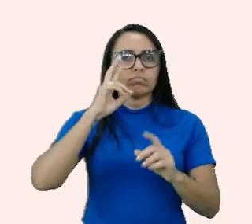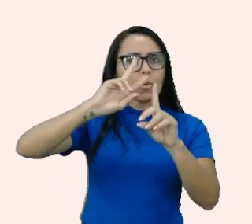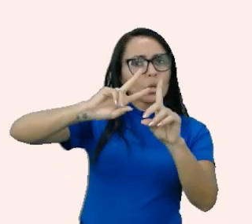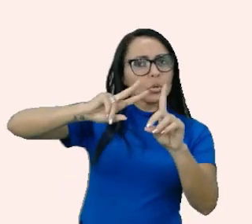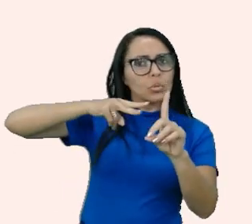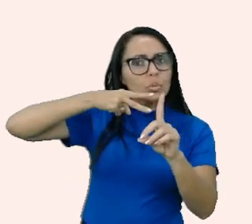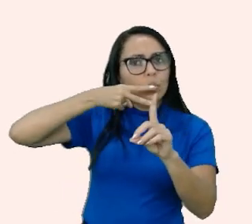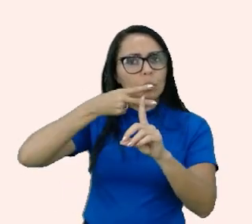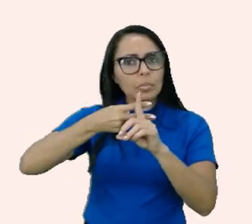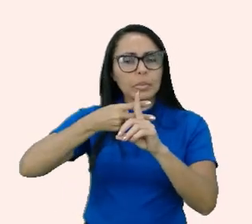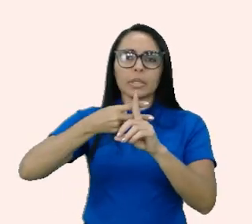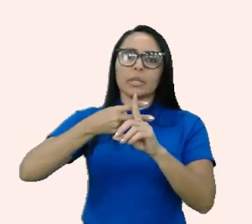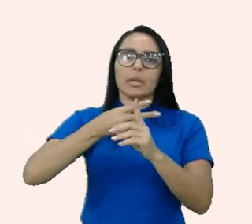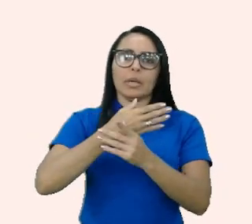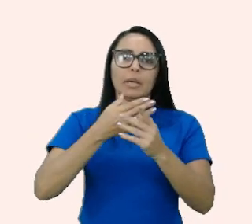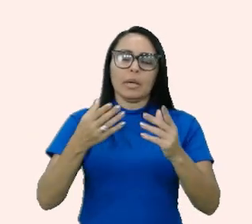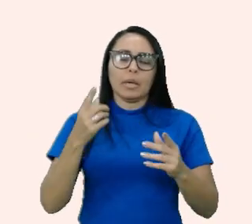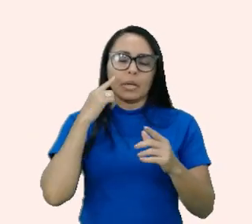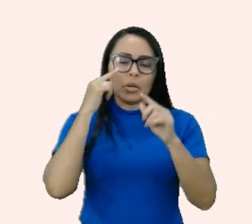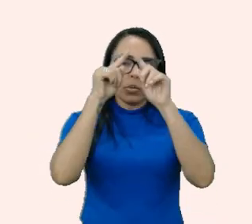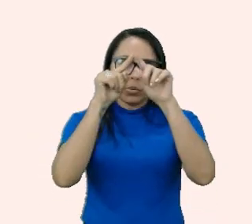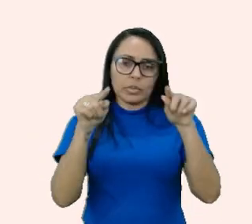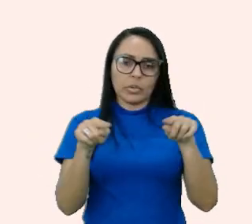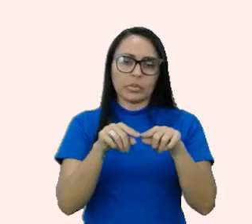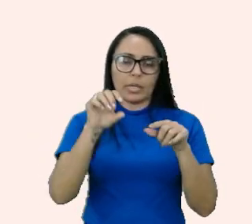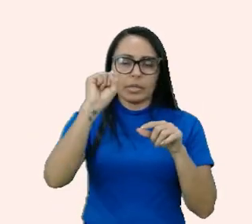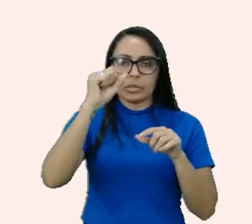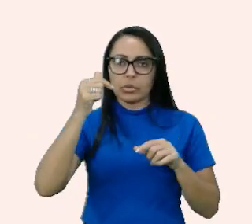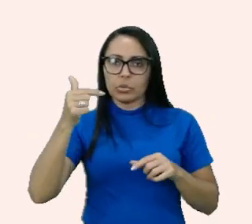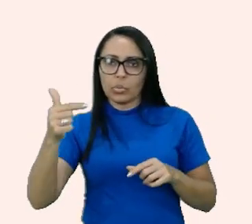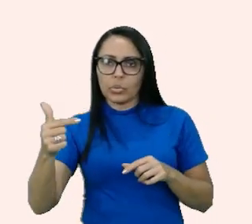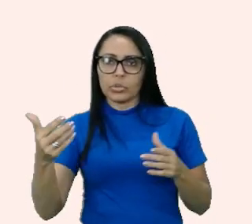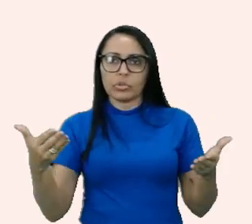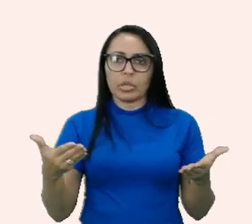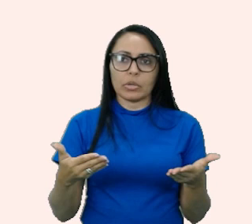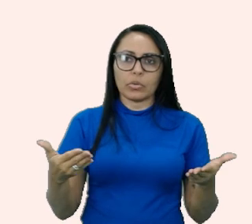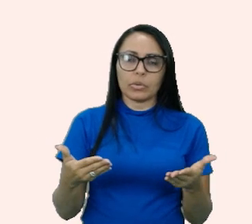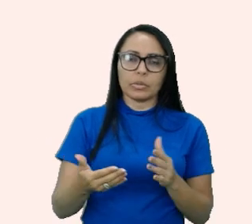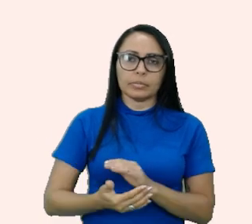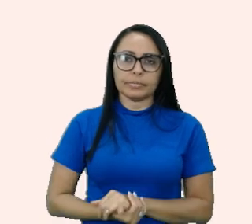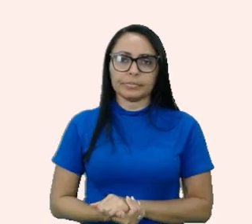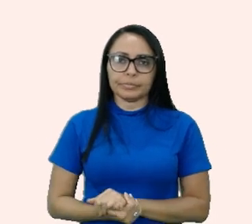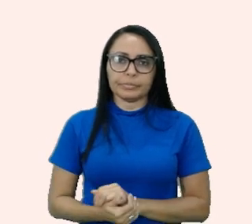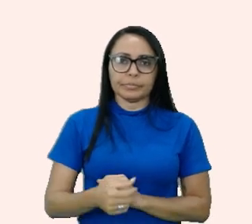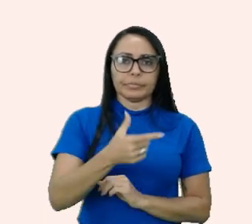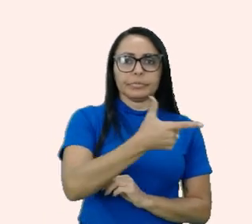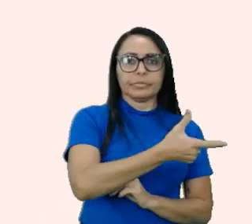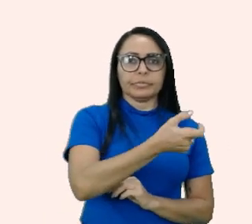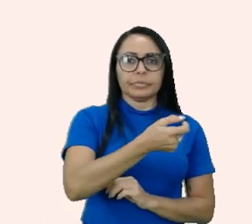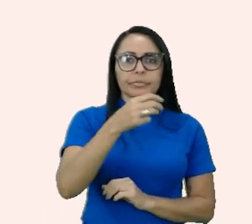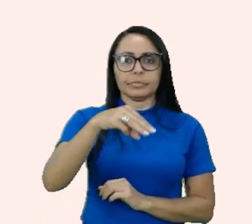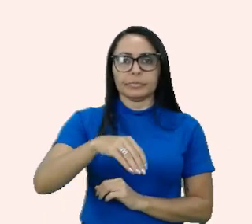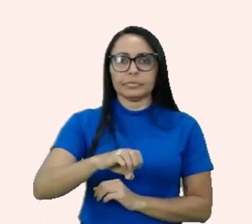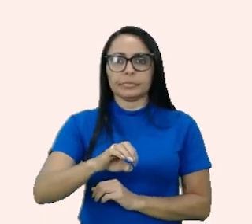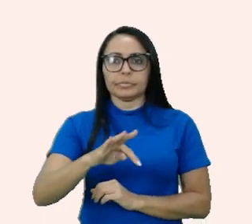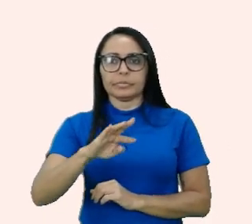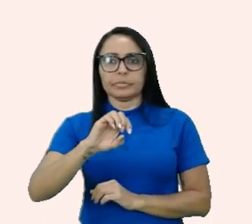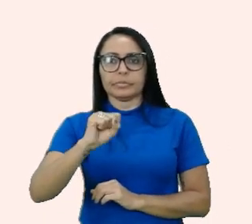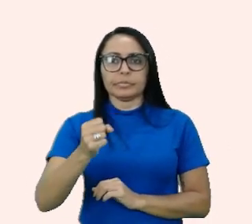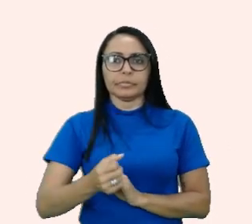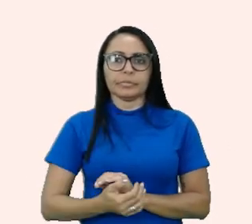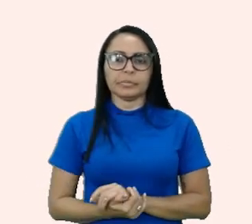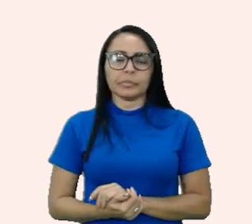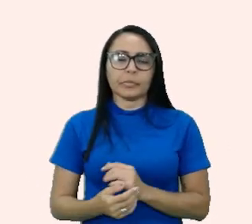o ΔS? O ΔS2 agora será de 200 metros. O que